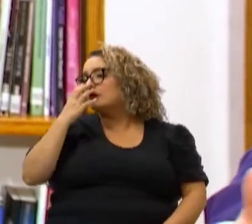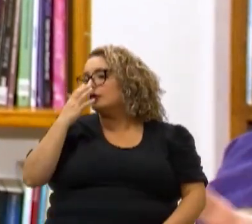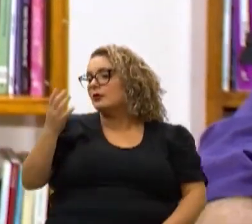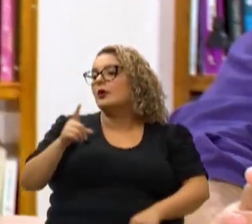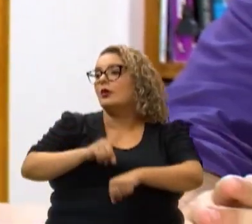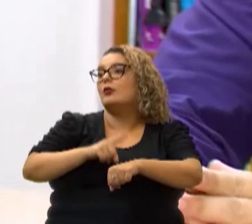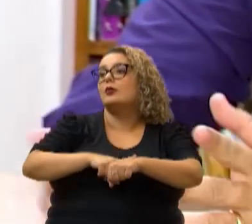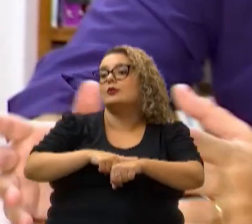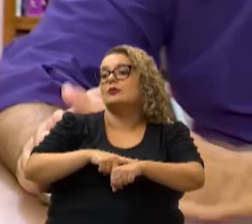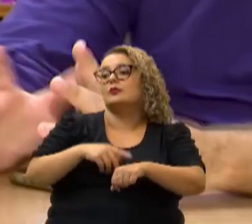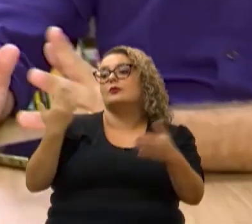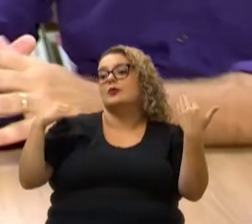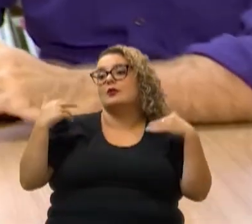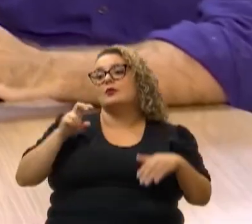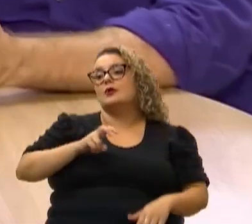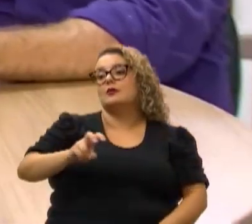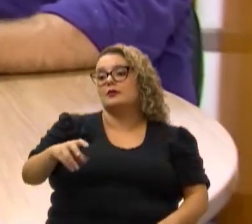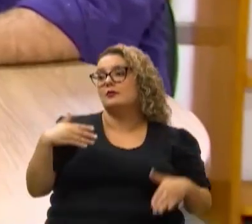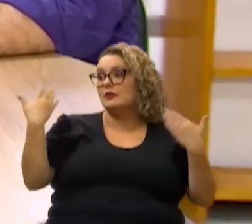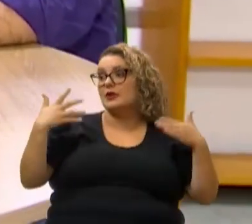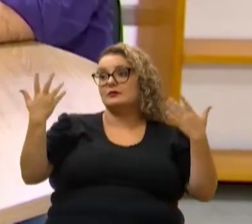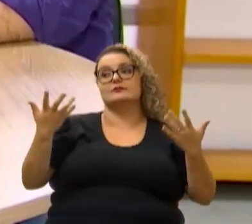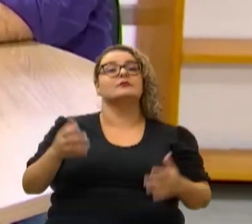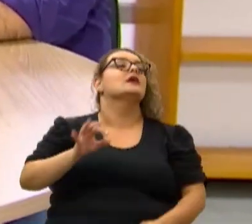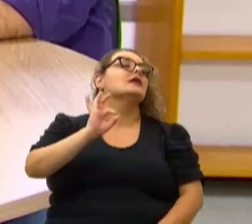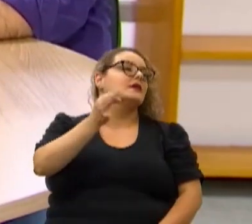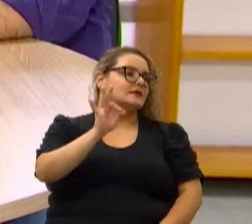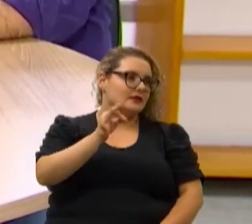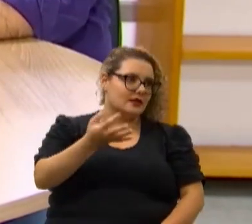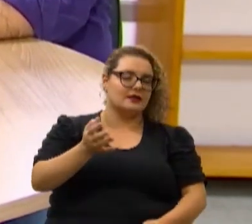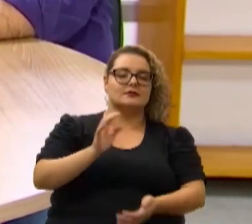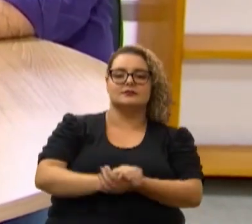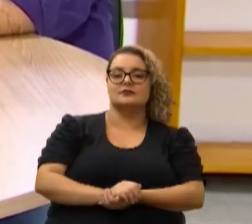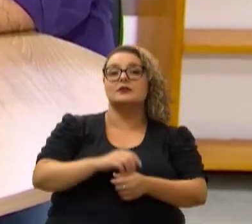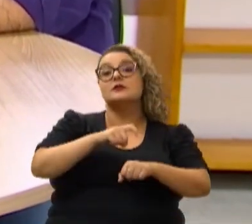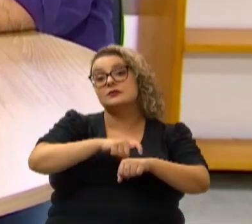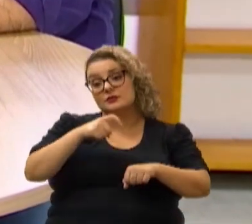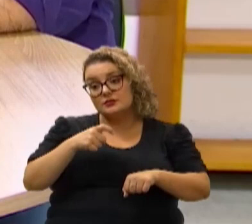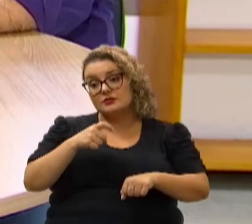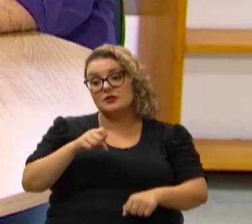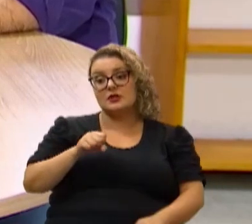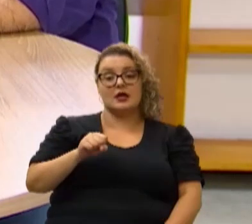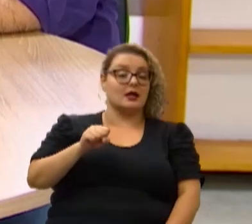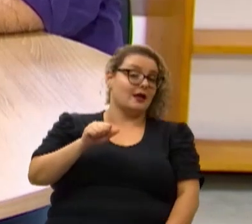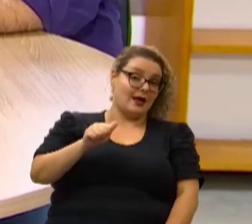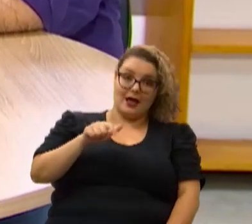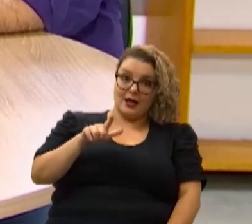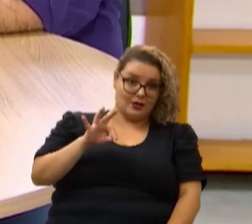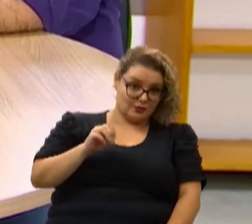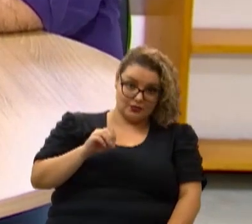que aquela hora do dia que o cachorro está mais animado. Exatamente. Então esses momentos autossabotadores não